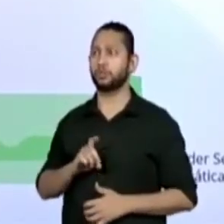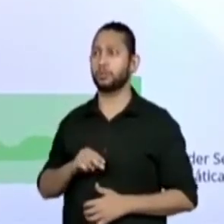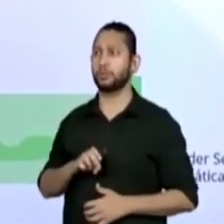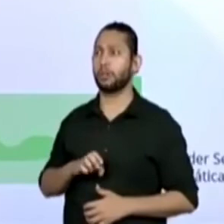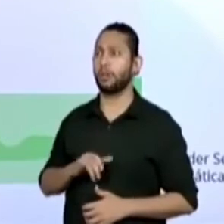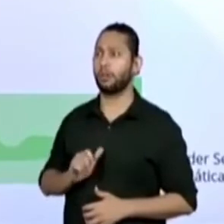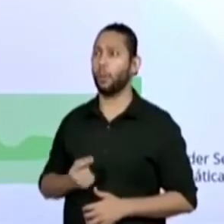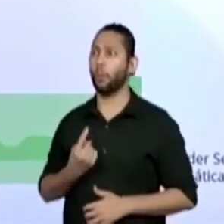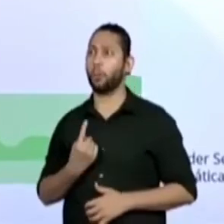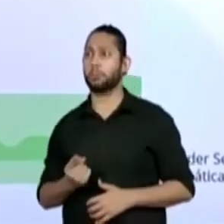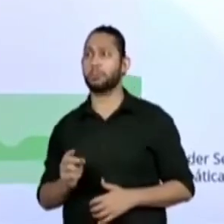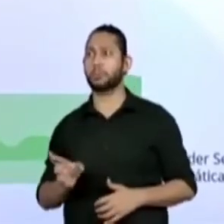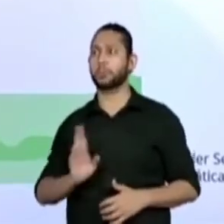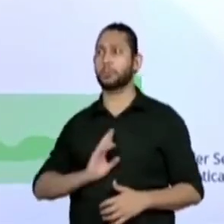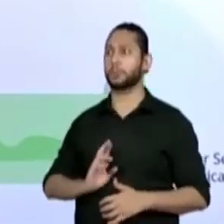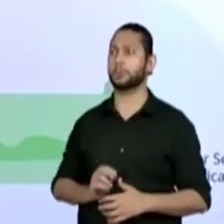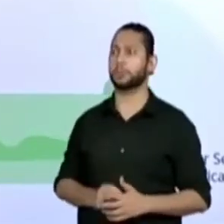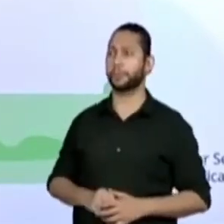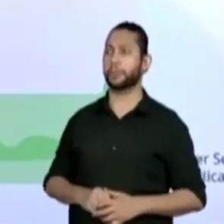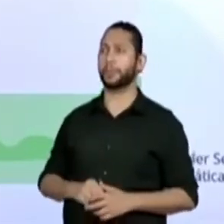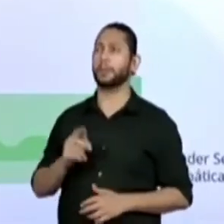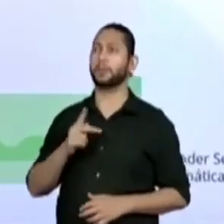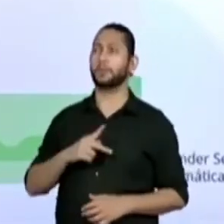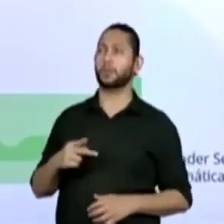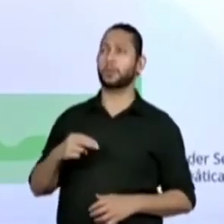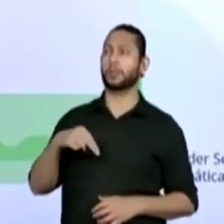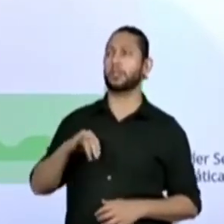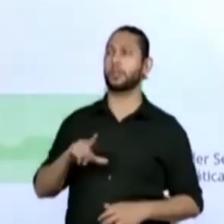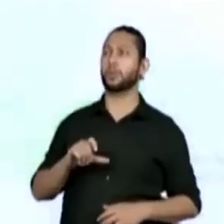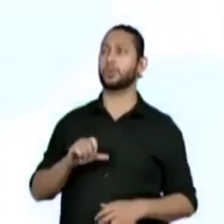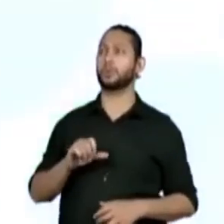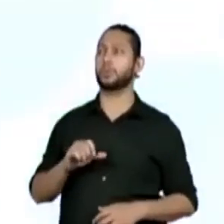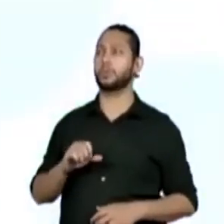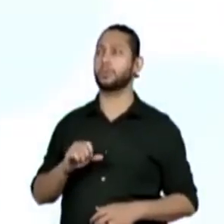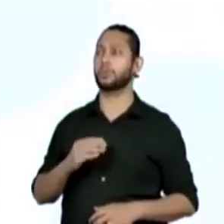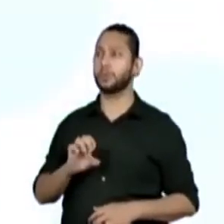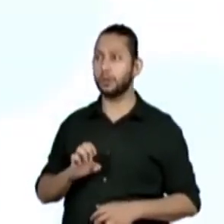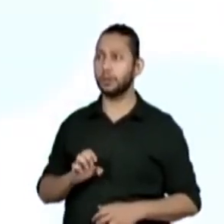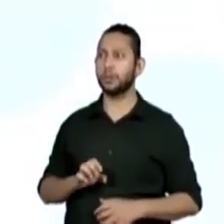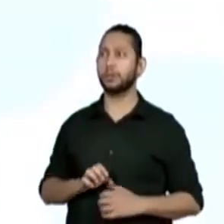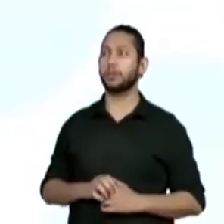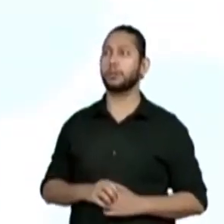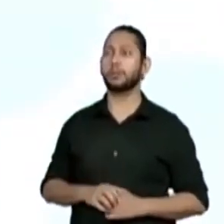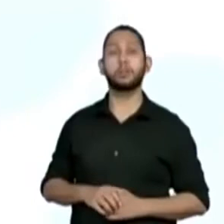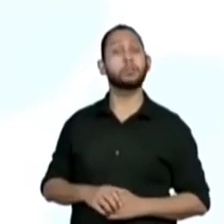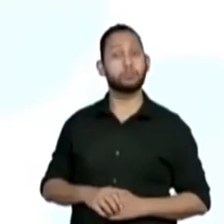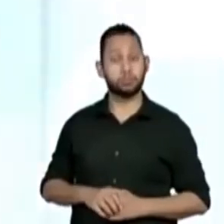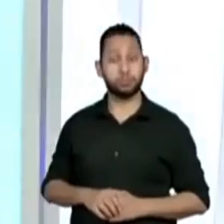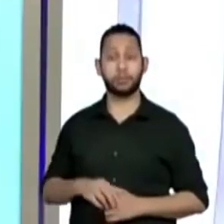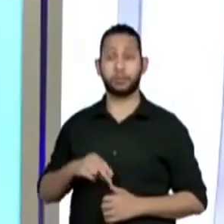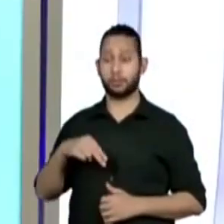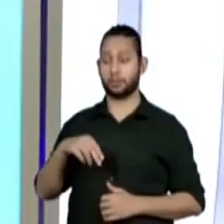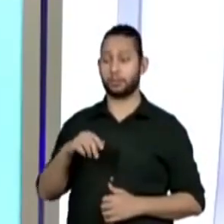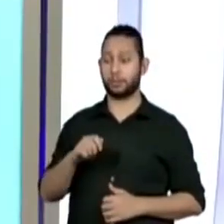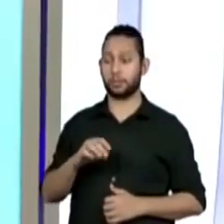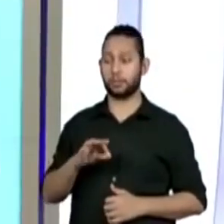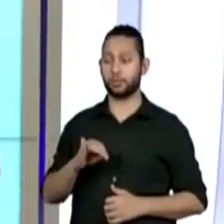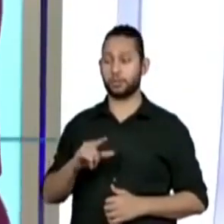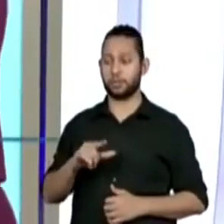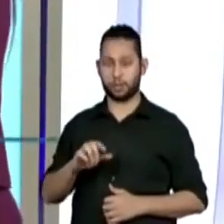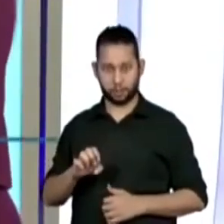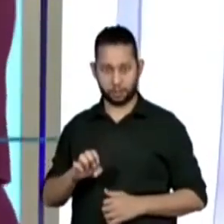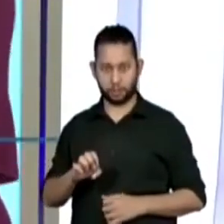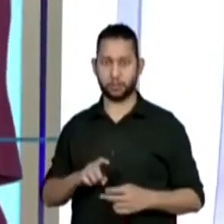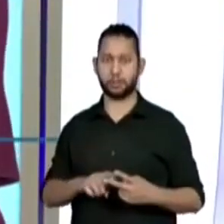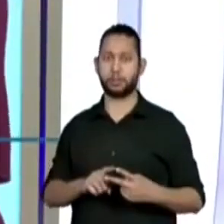Edneia, quem mais, pessoal? A professora Nilce, as alunas Natiele e